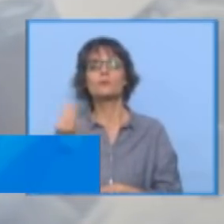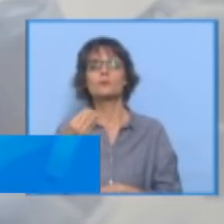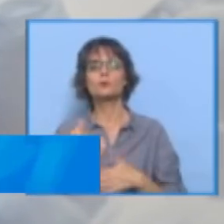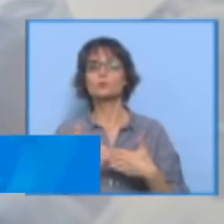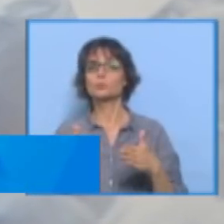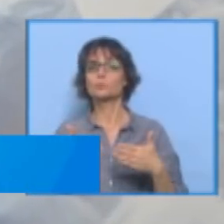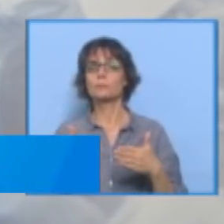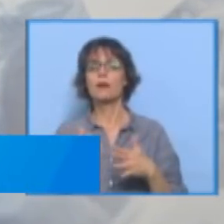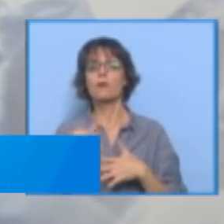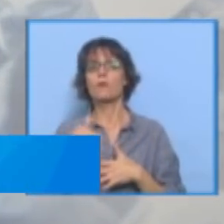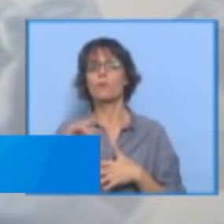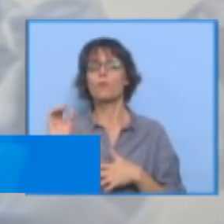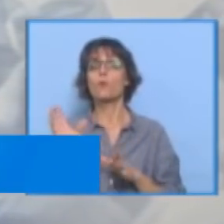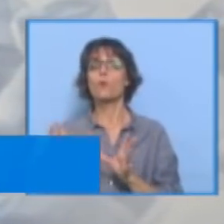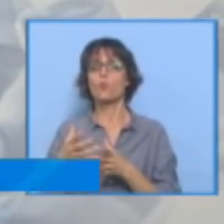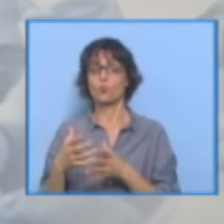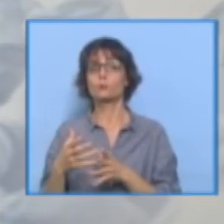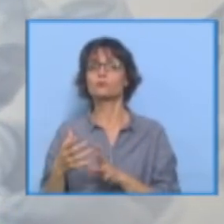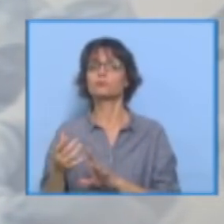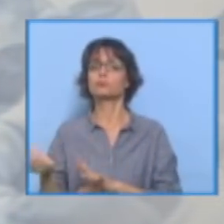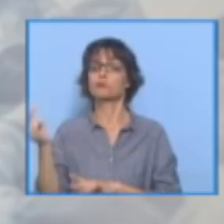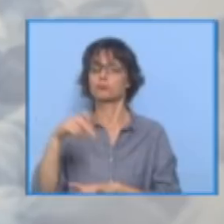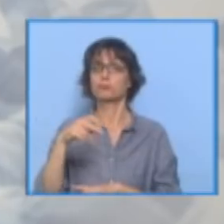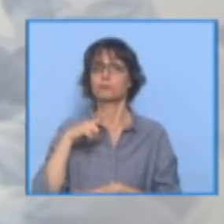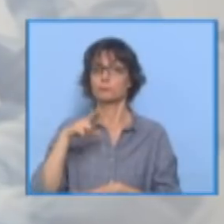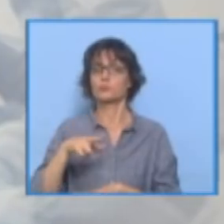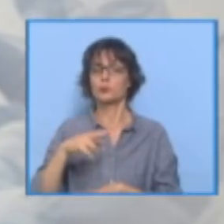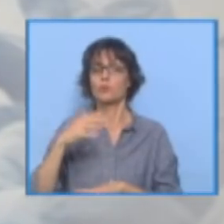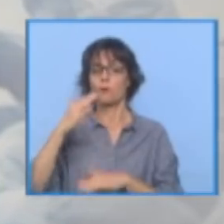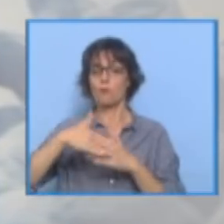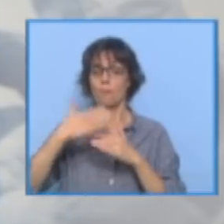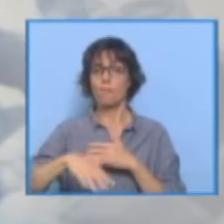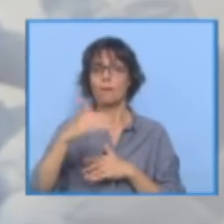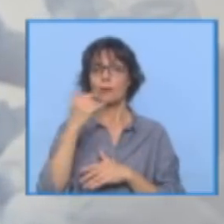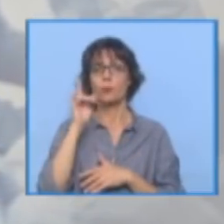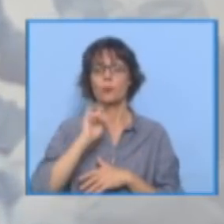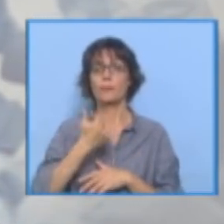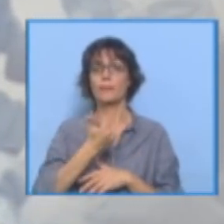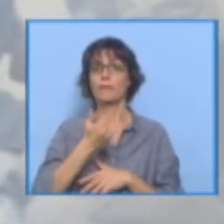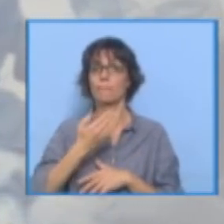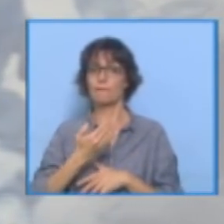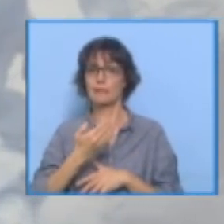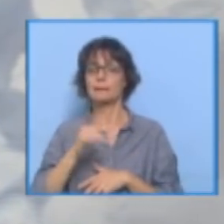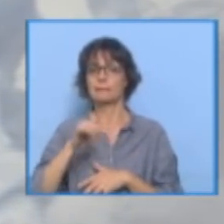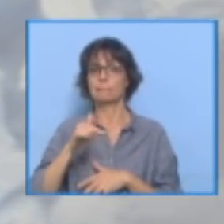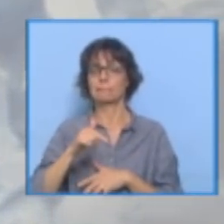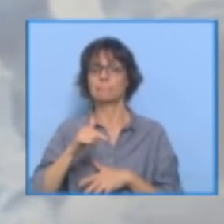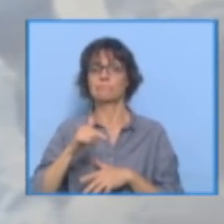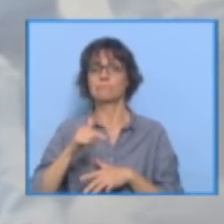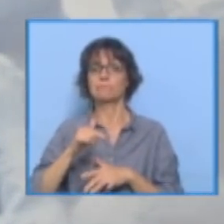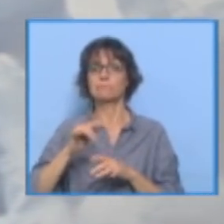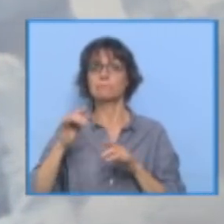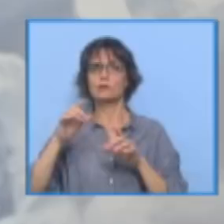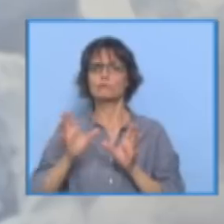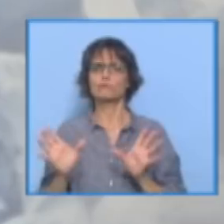Gen Verde está de volta a Portugal. A partir do dia 27, realizam uma série de concertos em diferentes cidades do